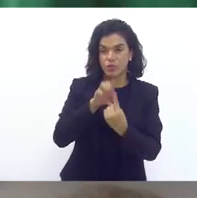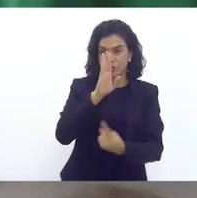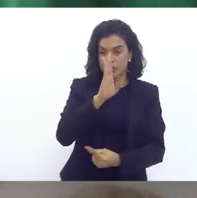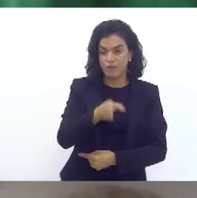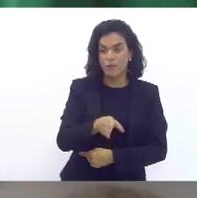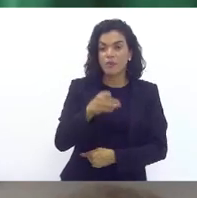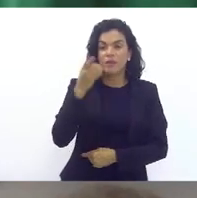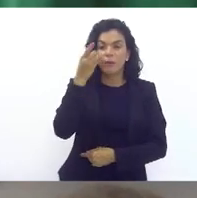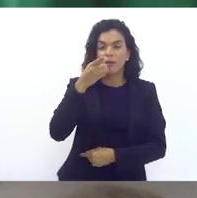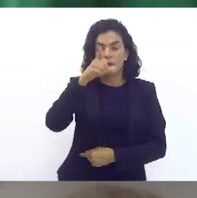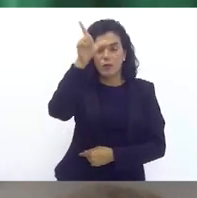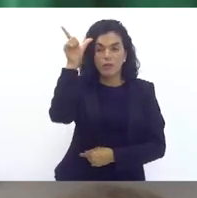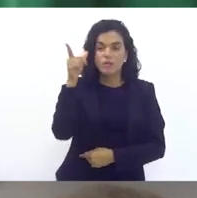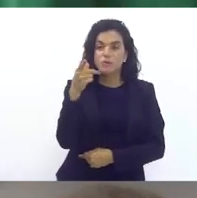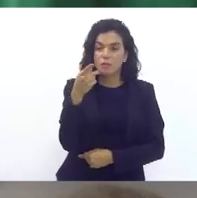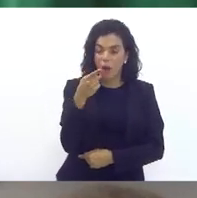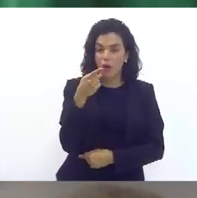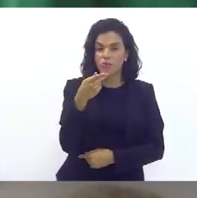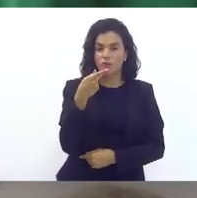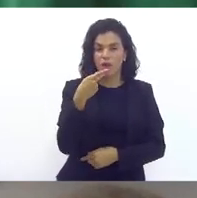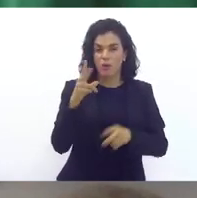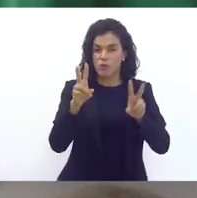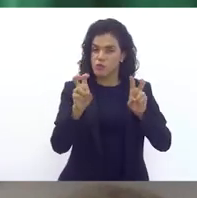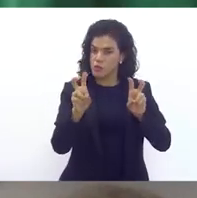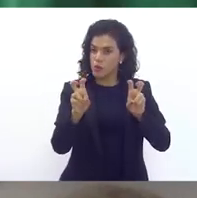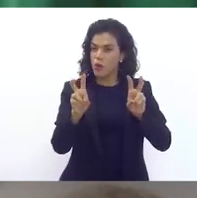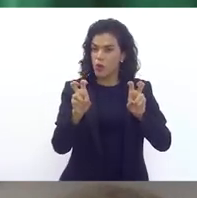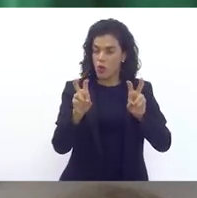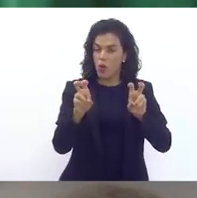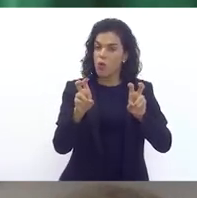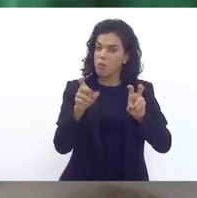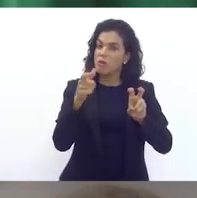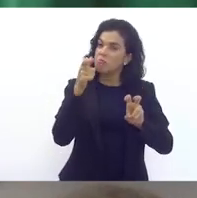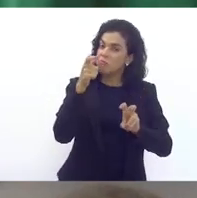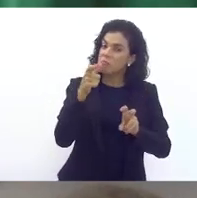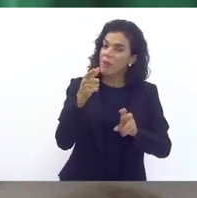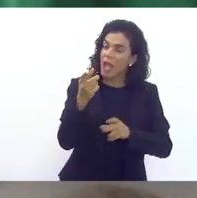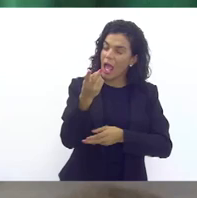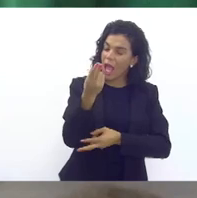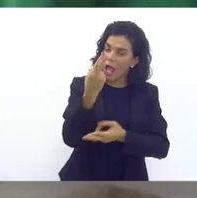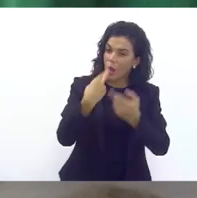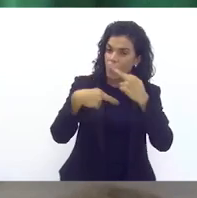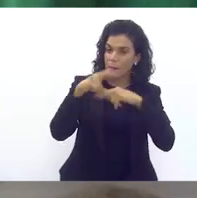Deputado Luiz Paulo, o senhor fez uma observação muito interessante